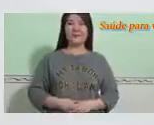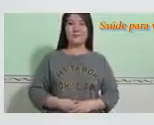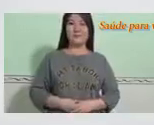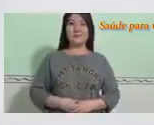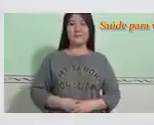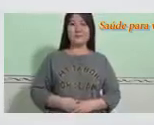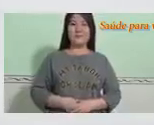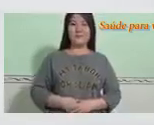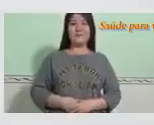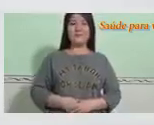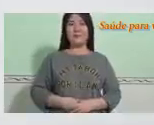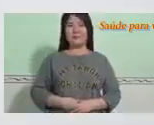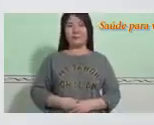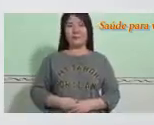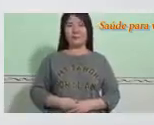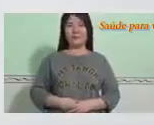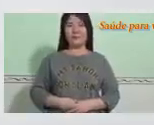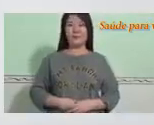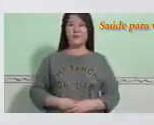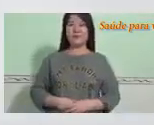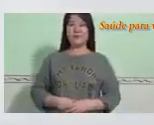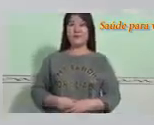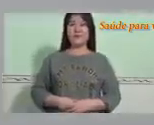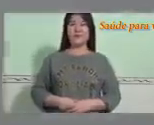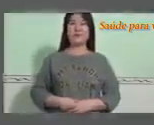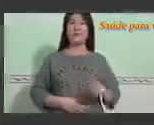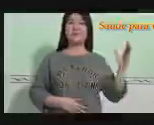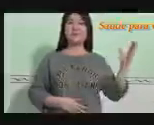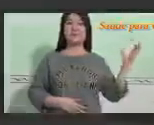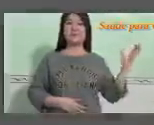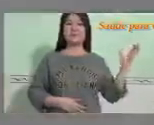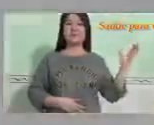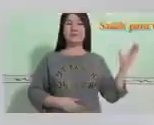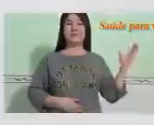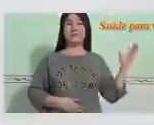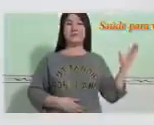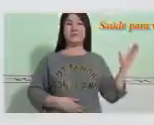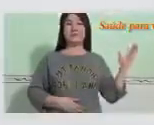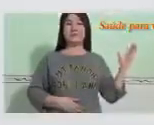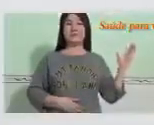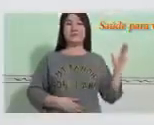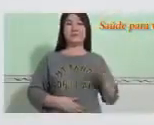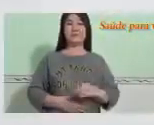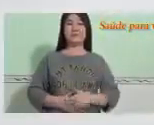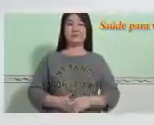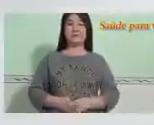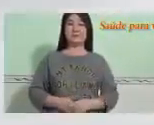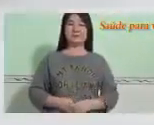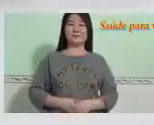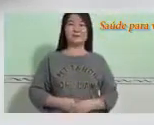EFETOSCOLATERAISDOCONSUMOXCSSIVO O consumo excessivo de pó de guaraná pode trazer efeitos colaterais ligados ao excesso de cafeína, vírgula que o